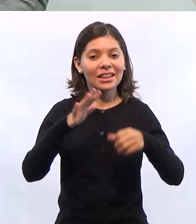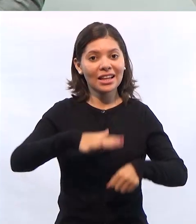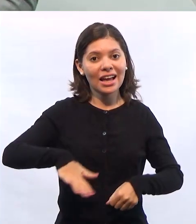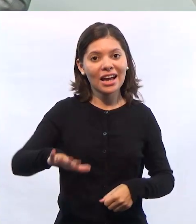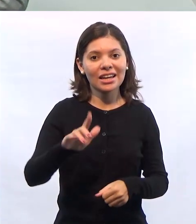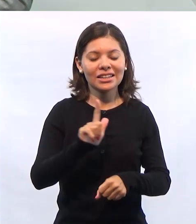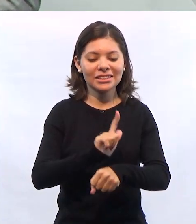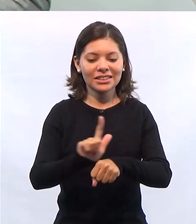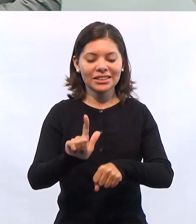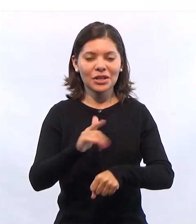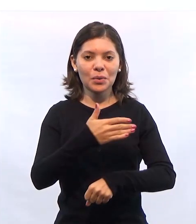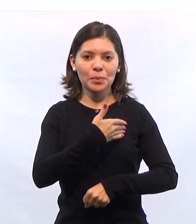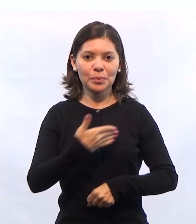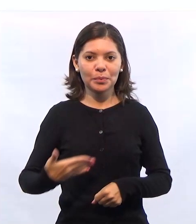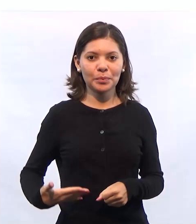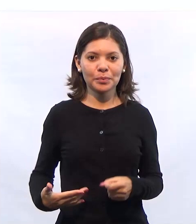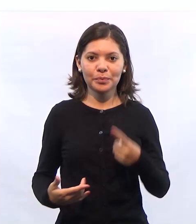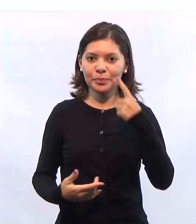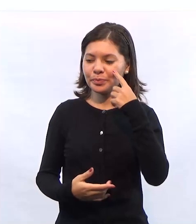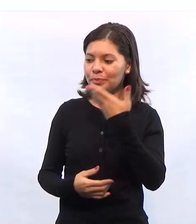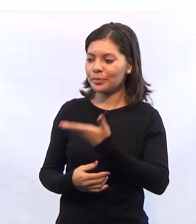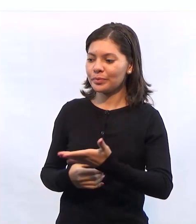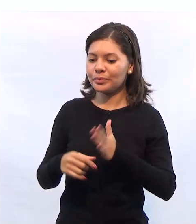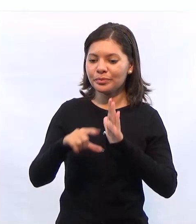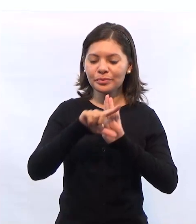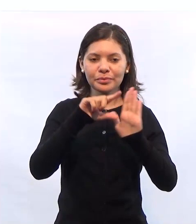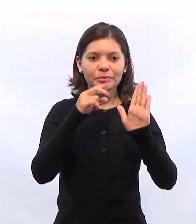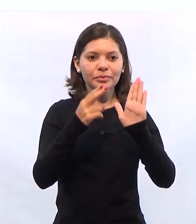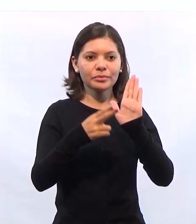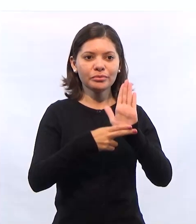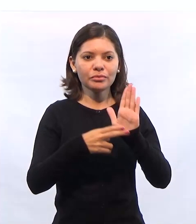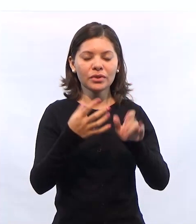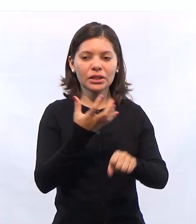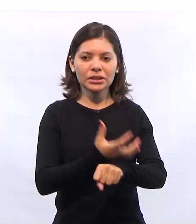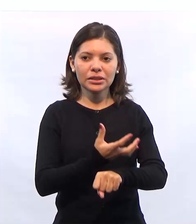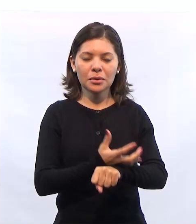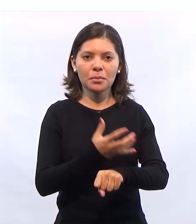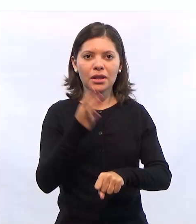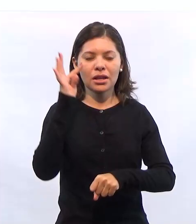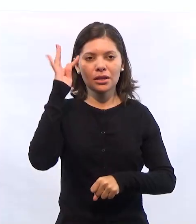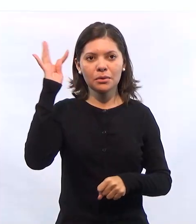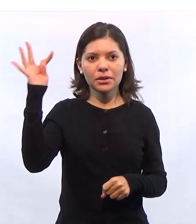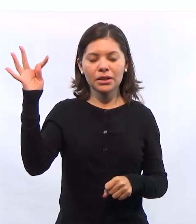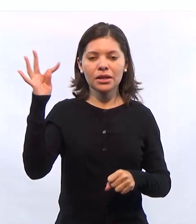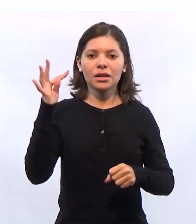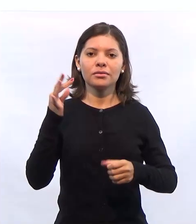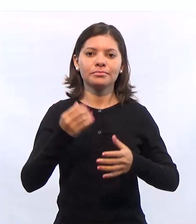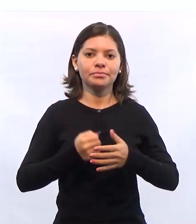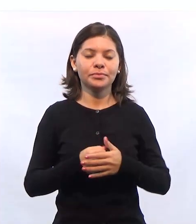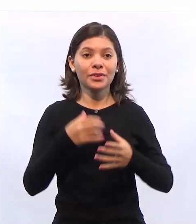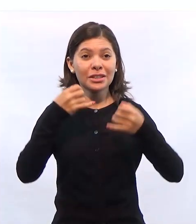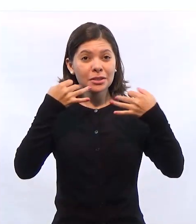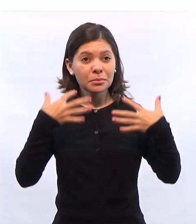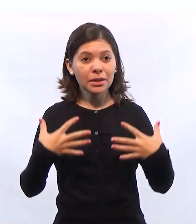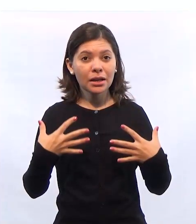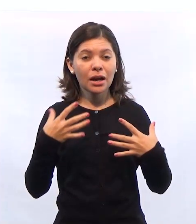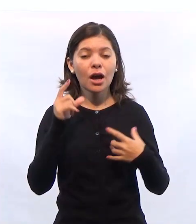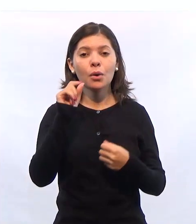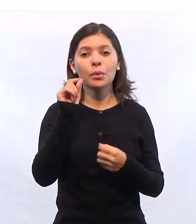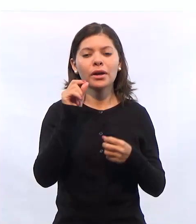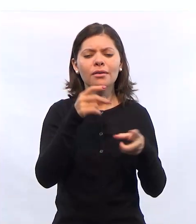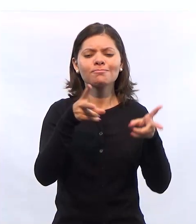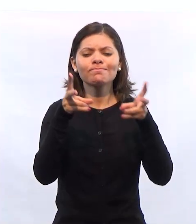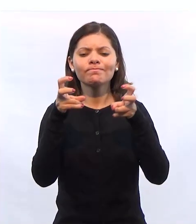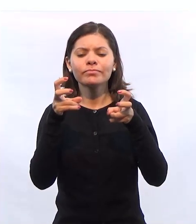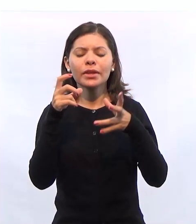área de gestão pública voltando para cá a nossa meta da disciplina de teoria das organizações vamos falar sobre as concepções né